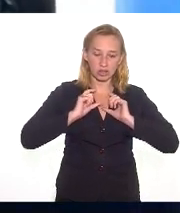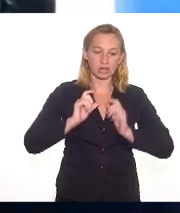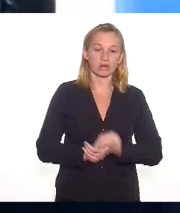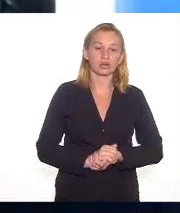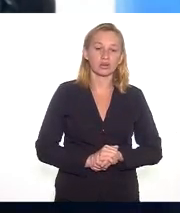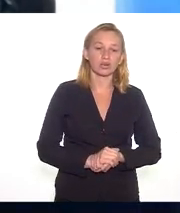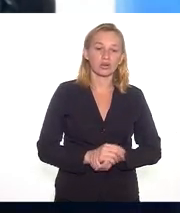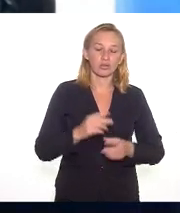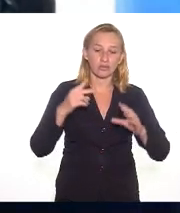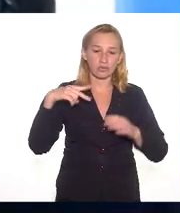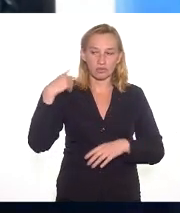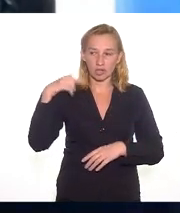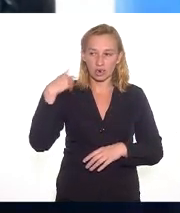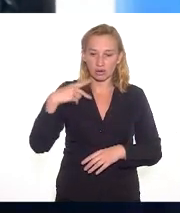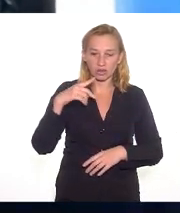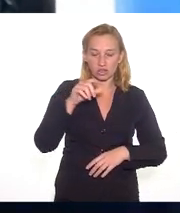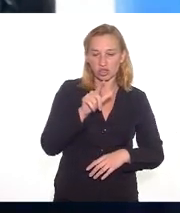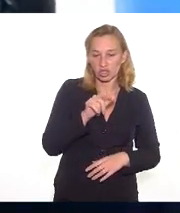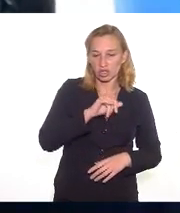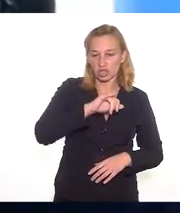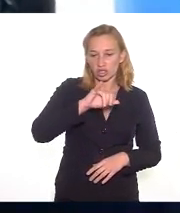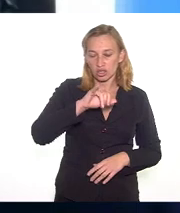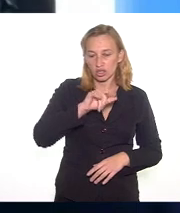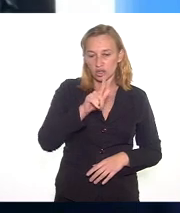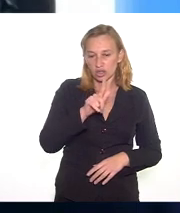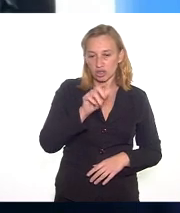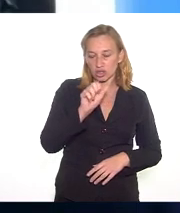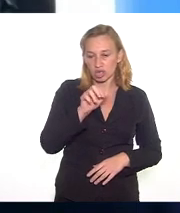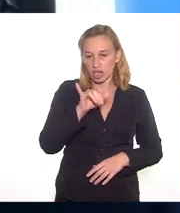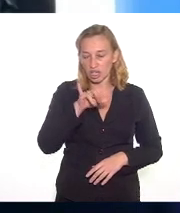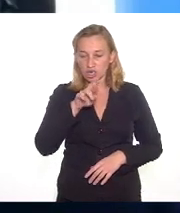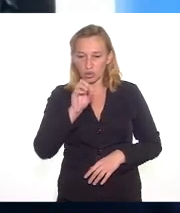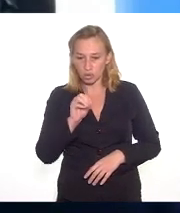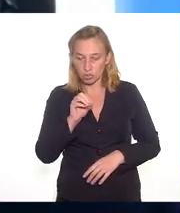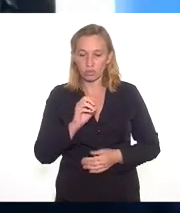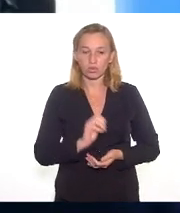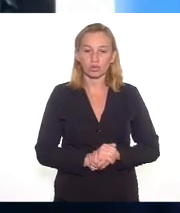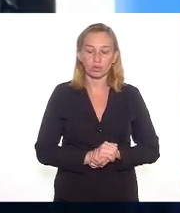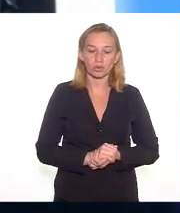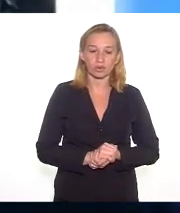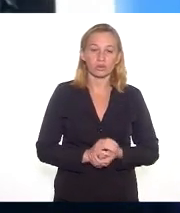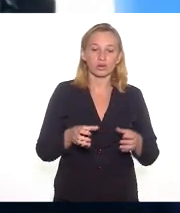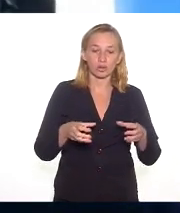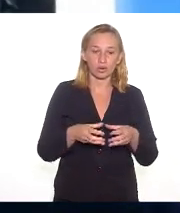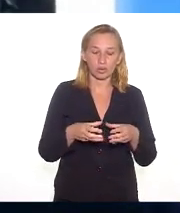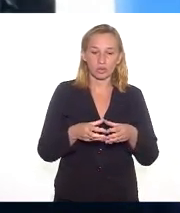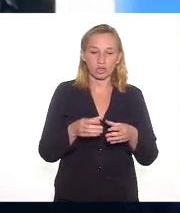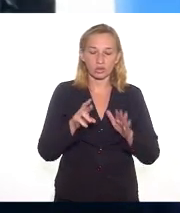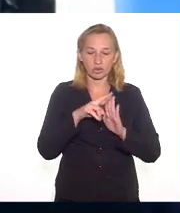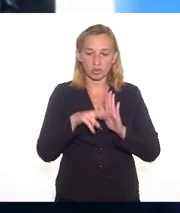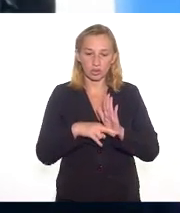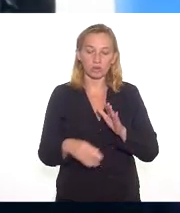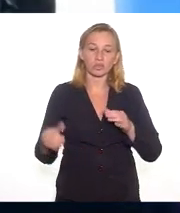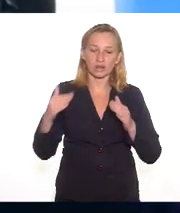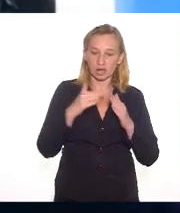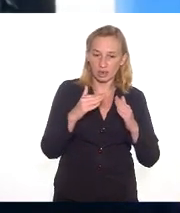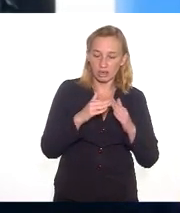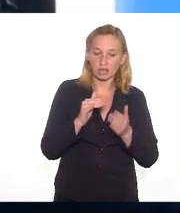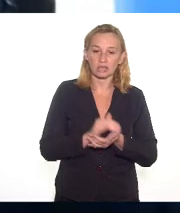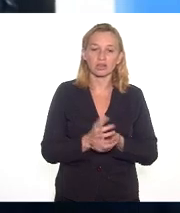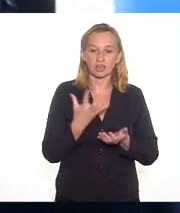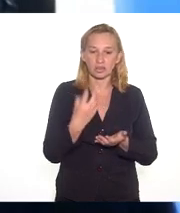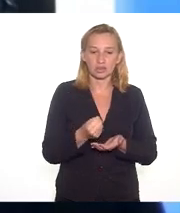ao vereador Jairo de Souza Santos Júnior, doutor Jairinho. Parecer da Comissão de Normas Internas e Proposições Externas